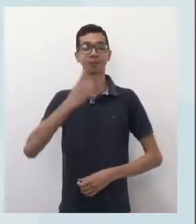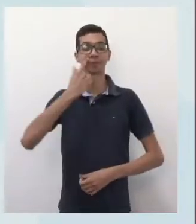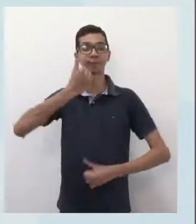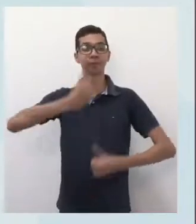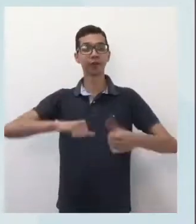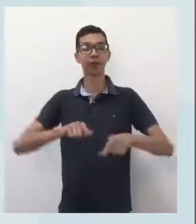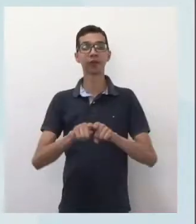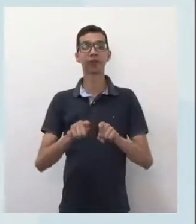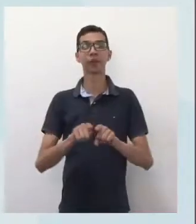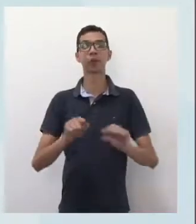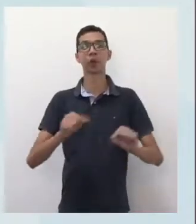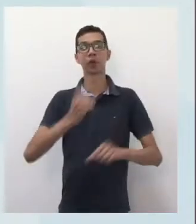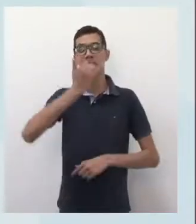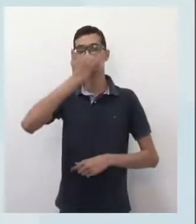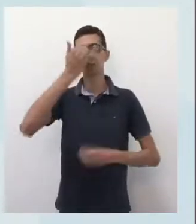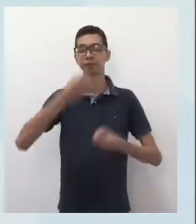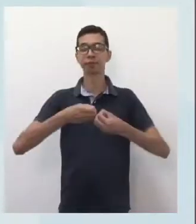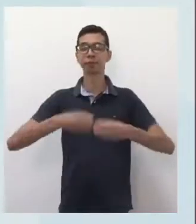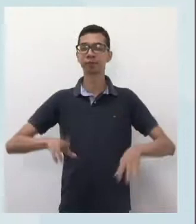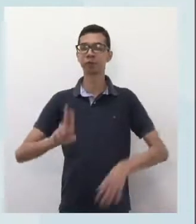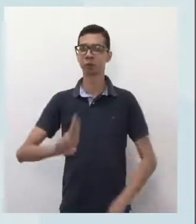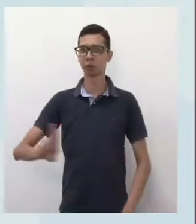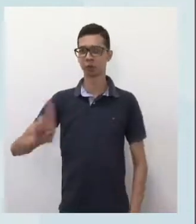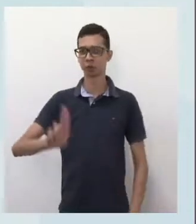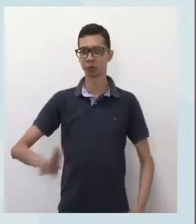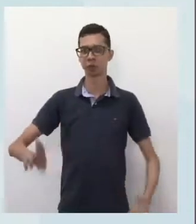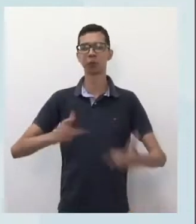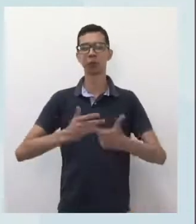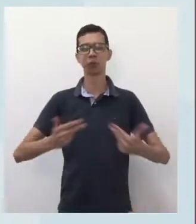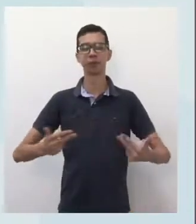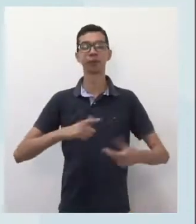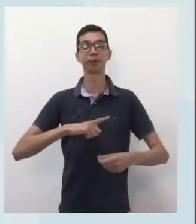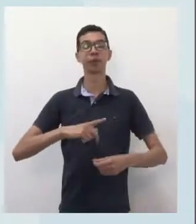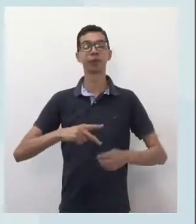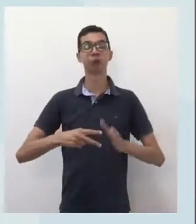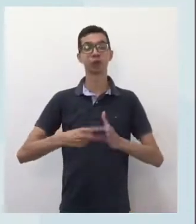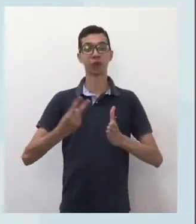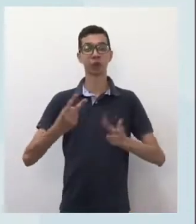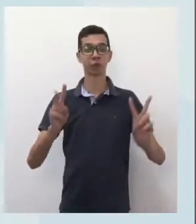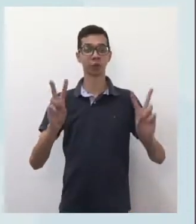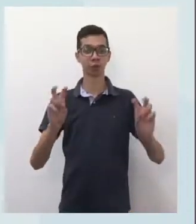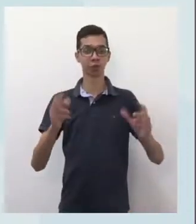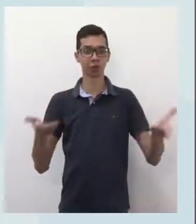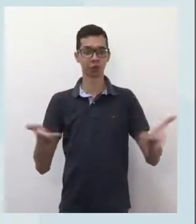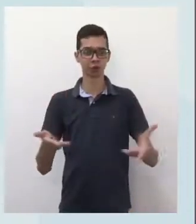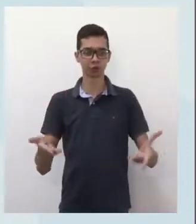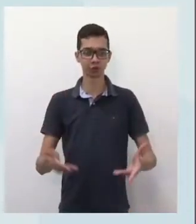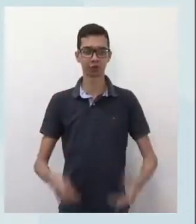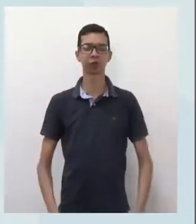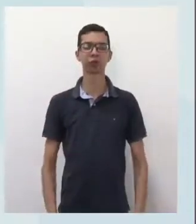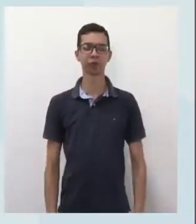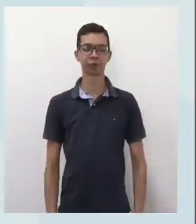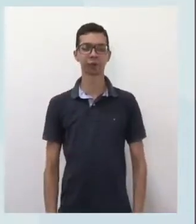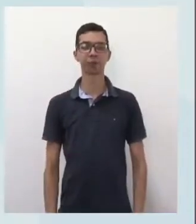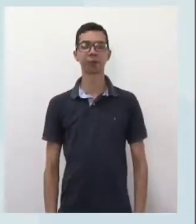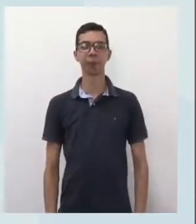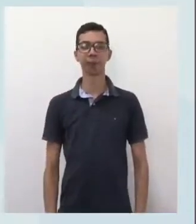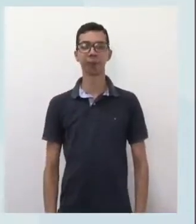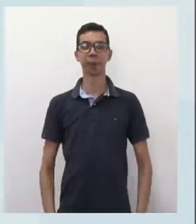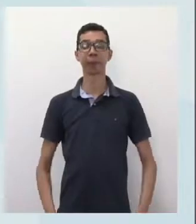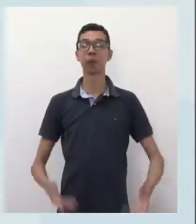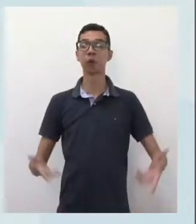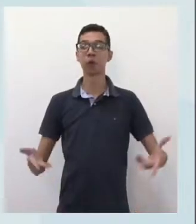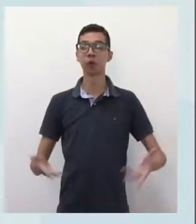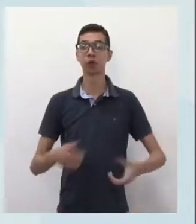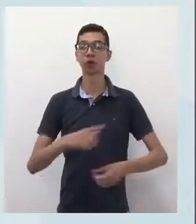dividiu essa habilidade aí em duas partes. A segunda parte é essa, que a gente vai ter, digamos, uma coisa um pouco mais